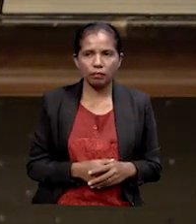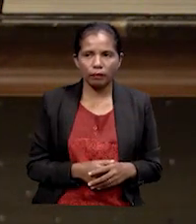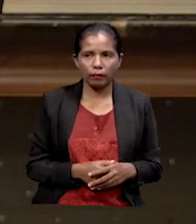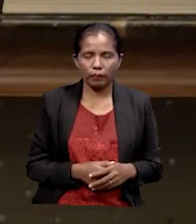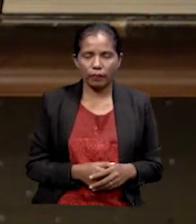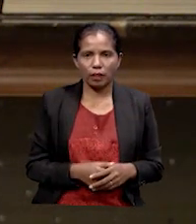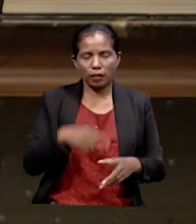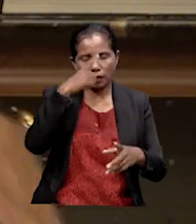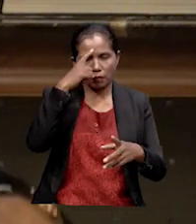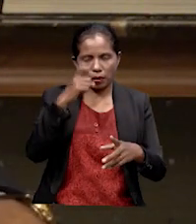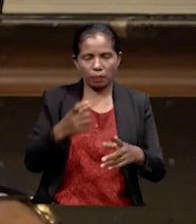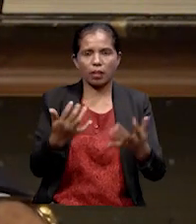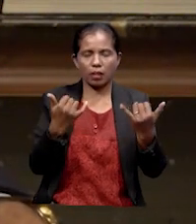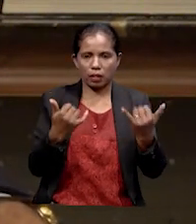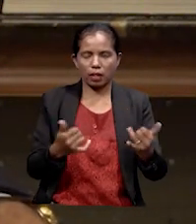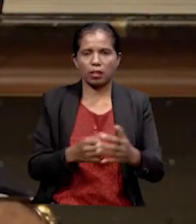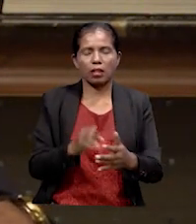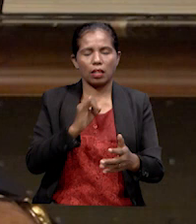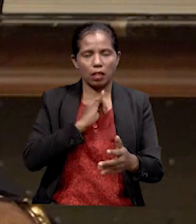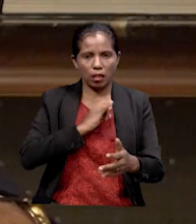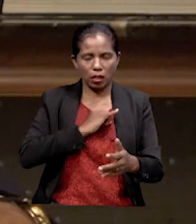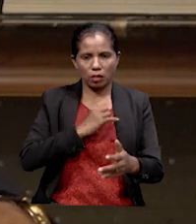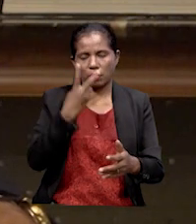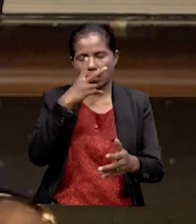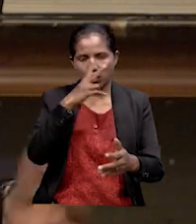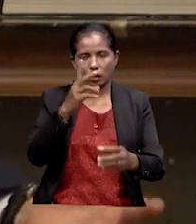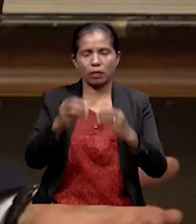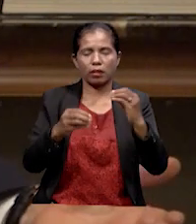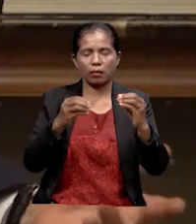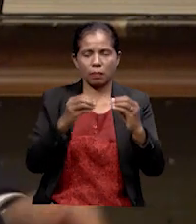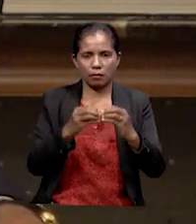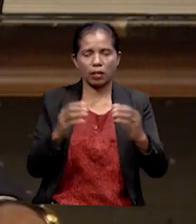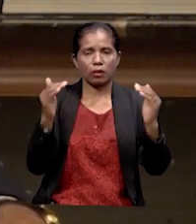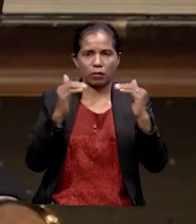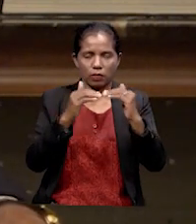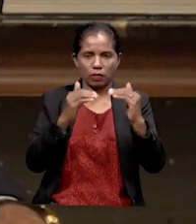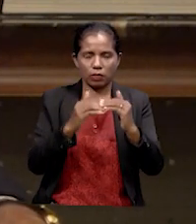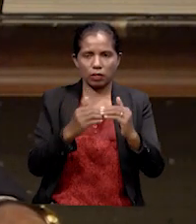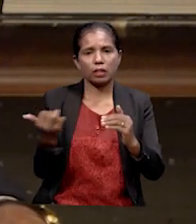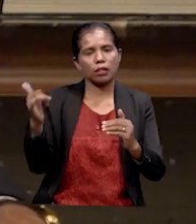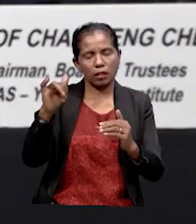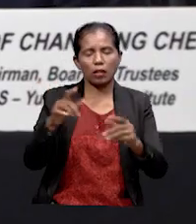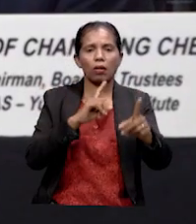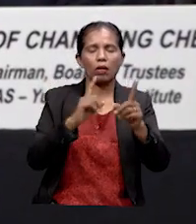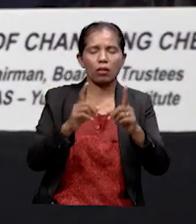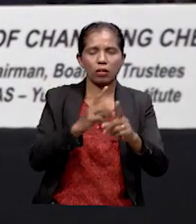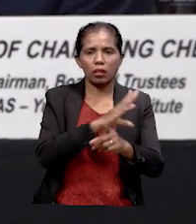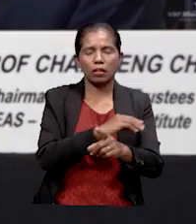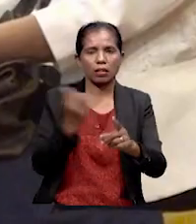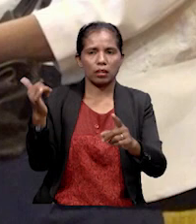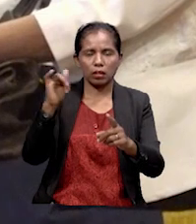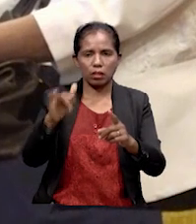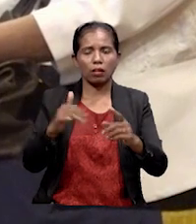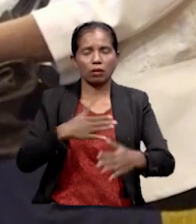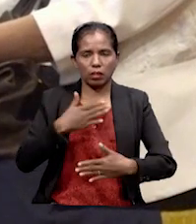Também que nessa vez resumo a minha palestra e parece que se era contente-los. Constituição